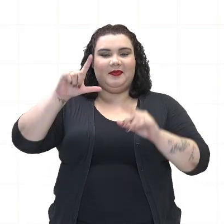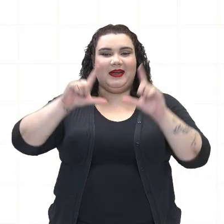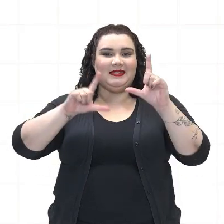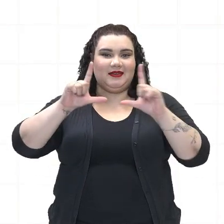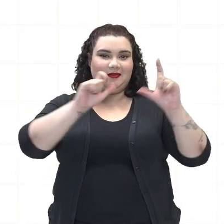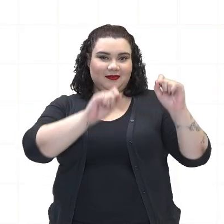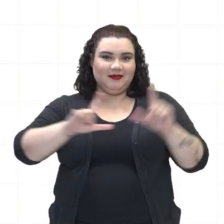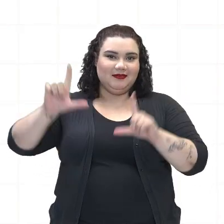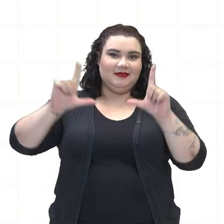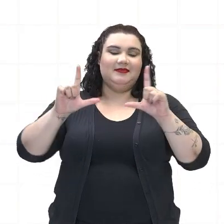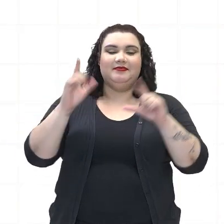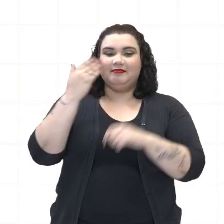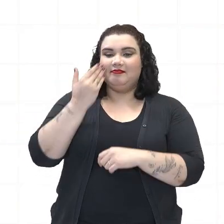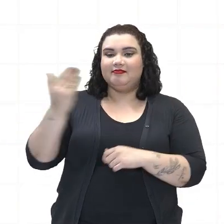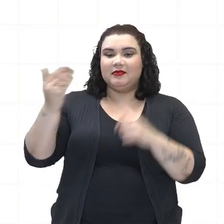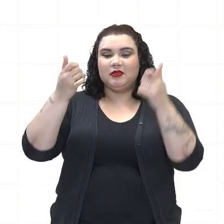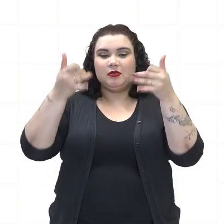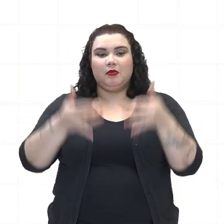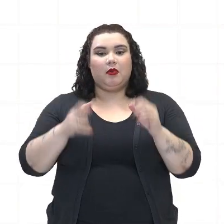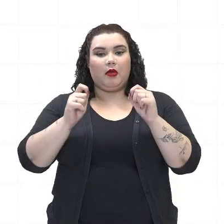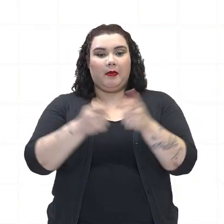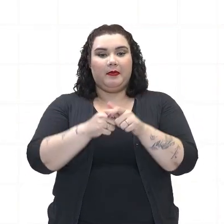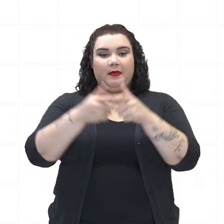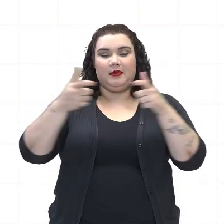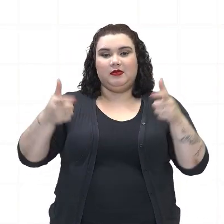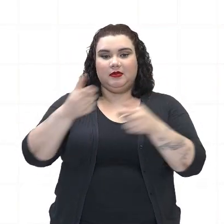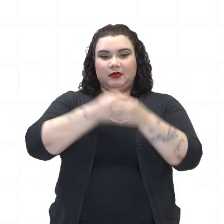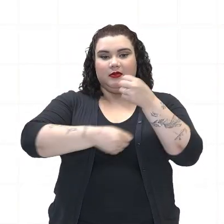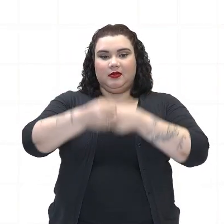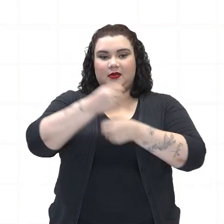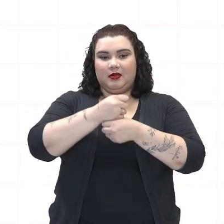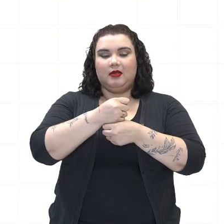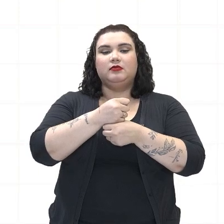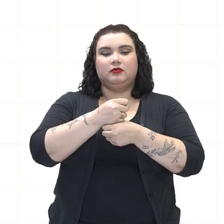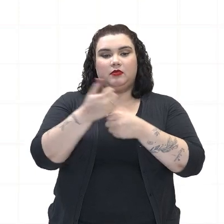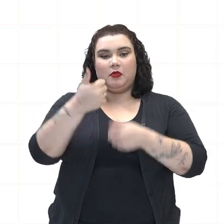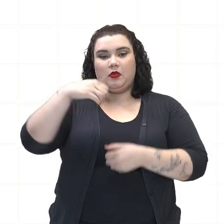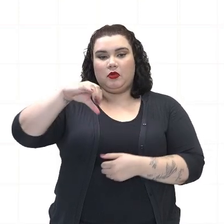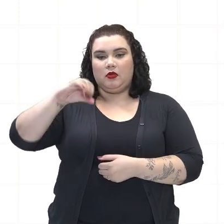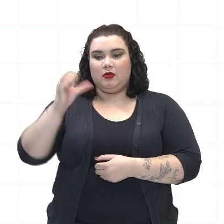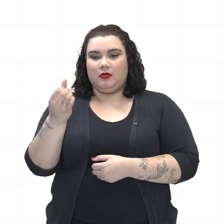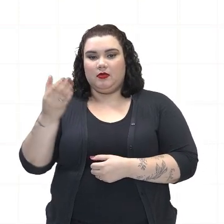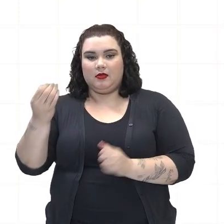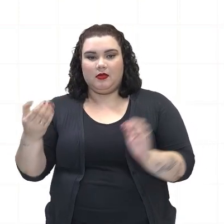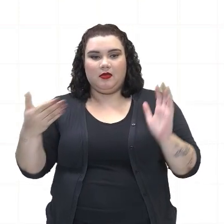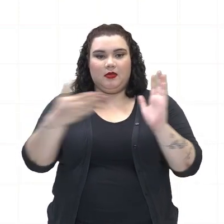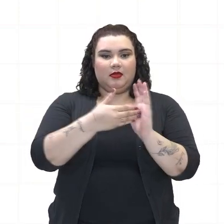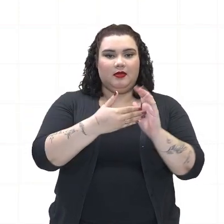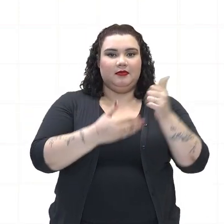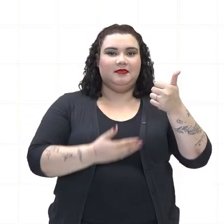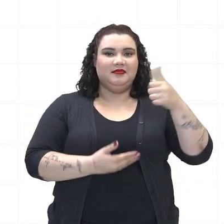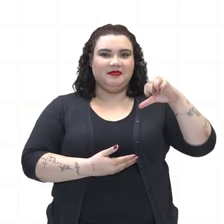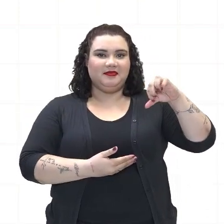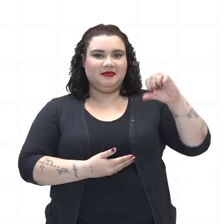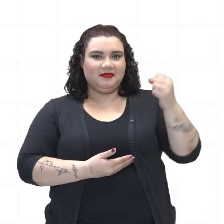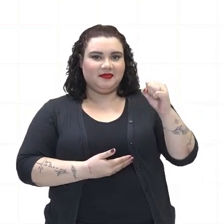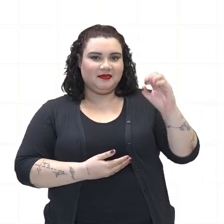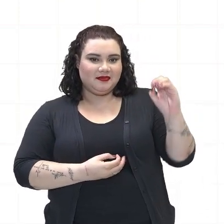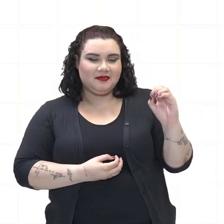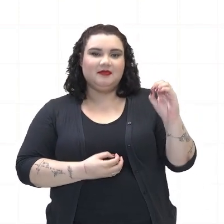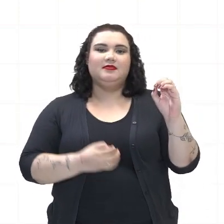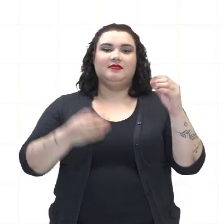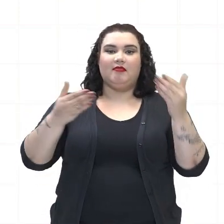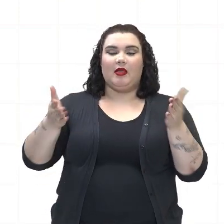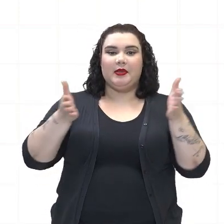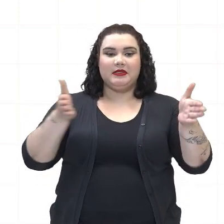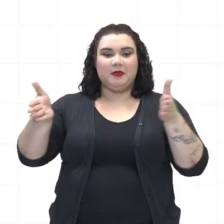60 e 80, a maioria das colônias africanas se livrou do domínio europeu, mas, né, tem algumas situações onde isso não foi pacífico. Por exemplo,